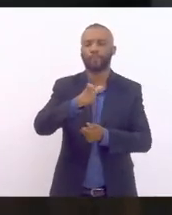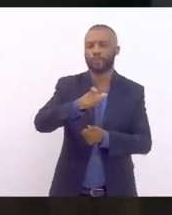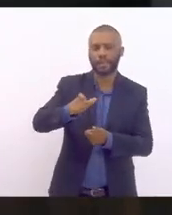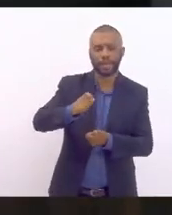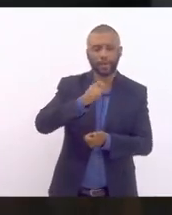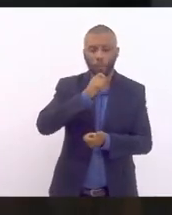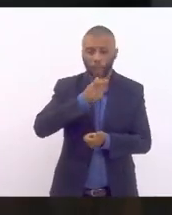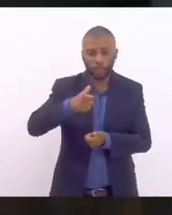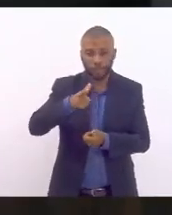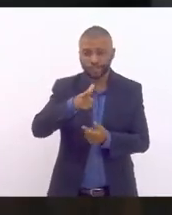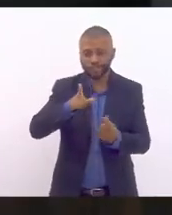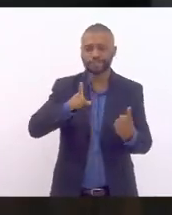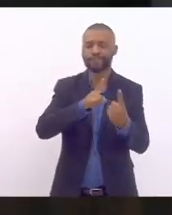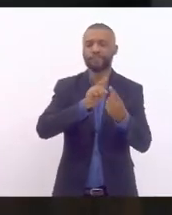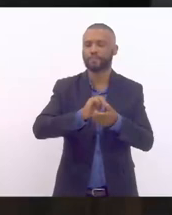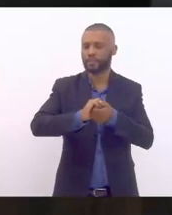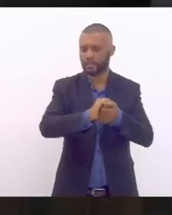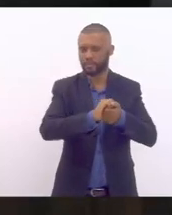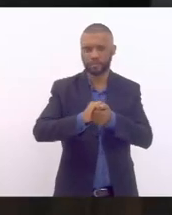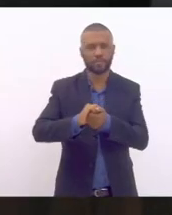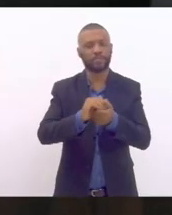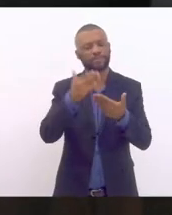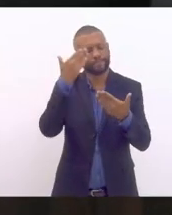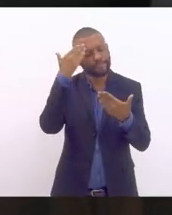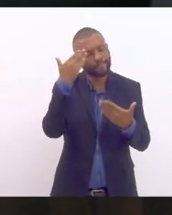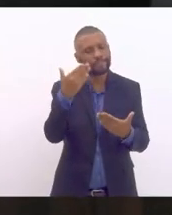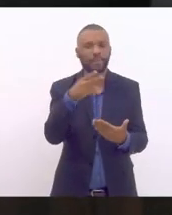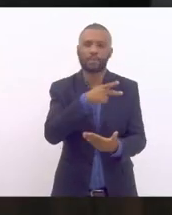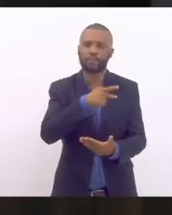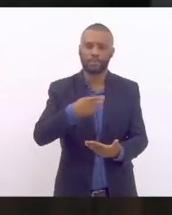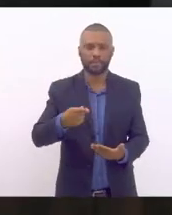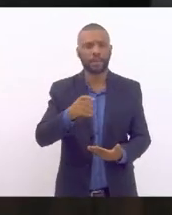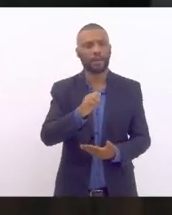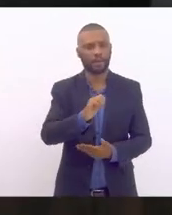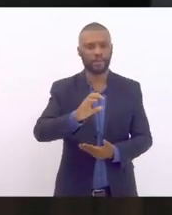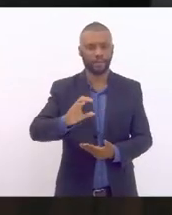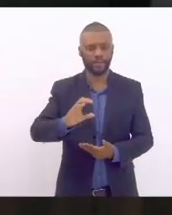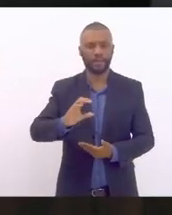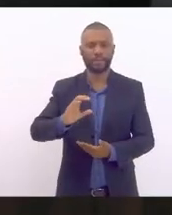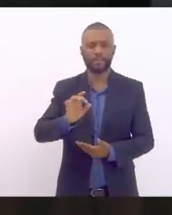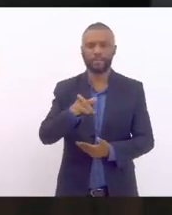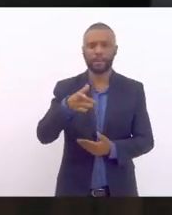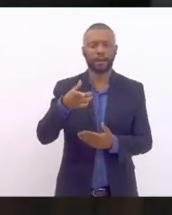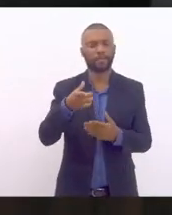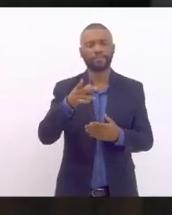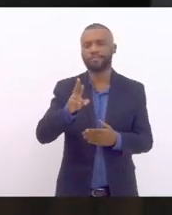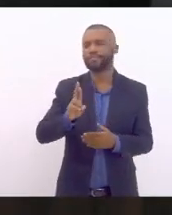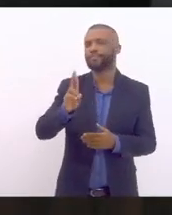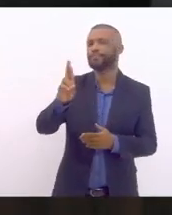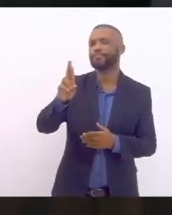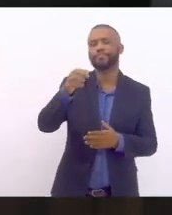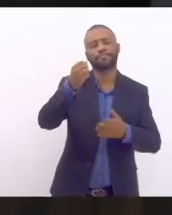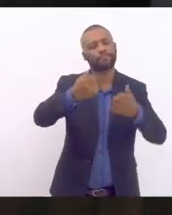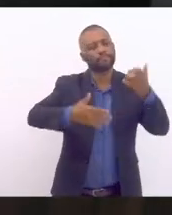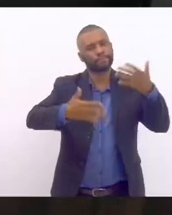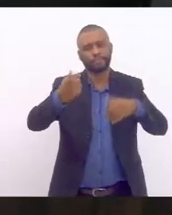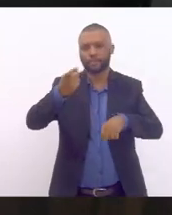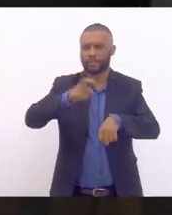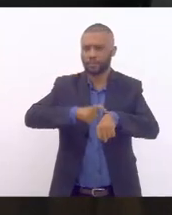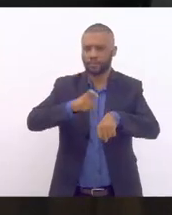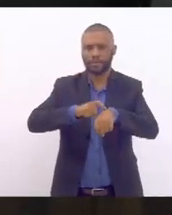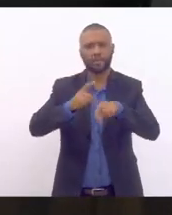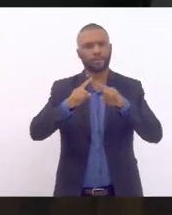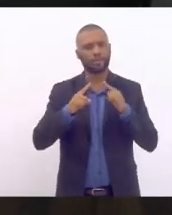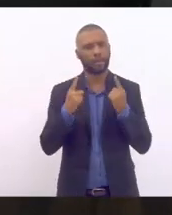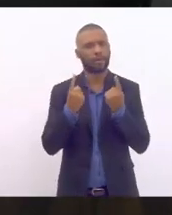eu não cumprimentei pessoalmente agradecer ao presidente André Ceciliano pela condução nesse momento da audiência